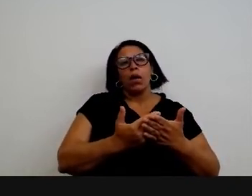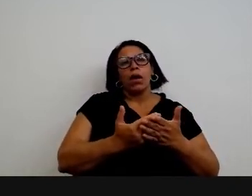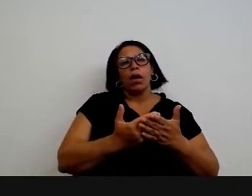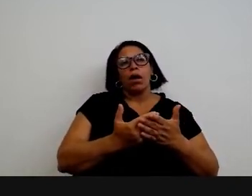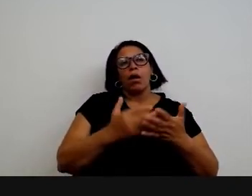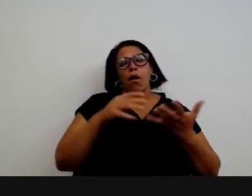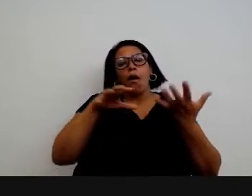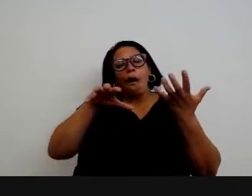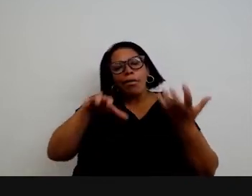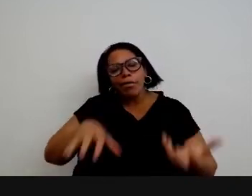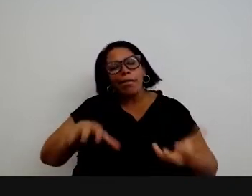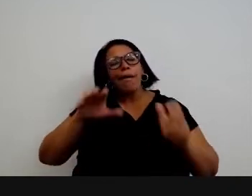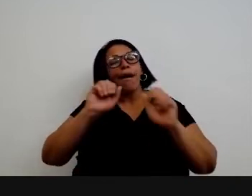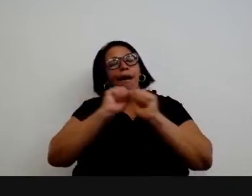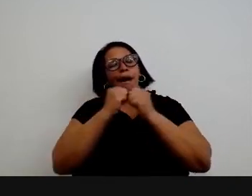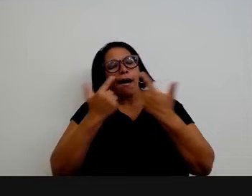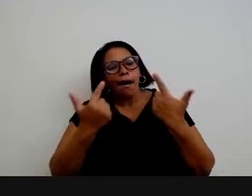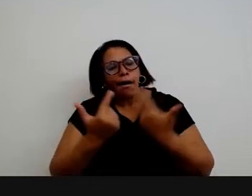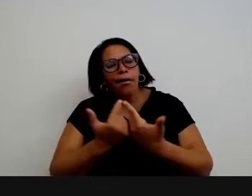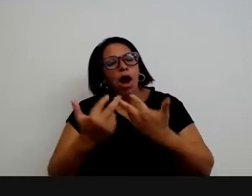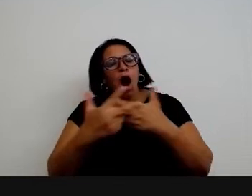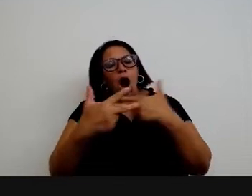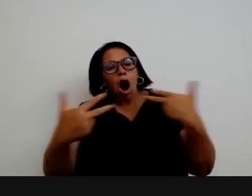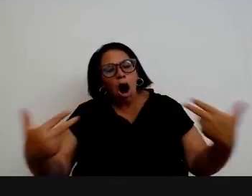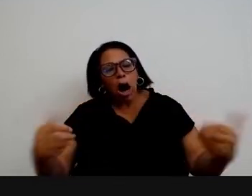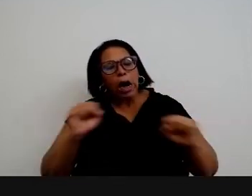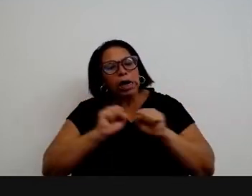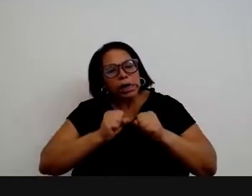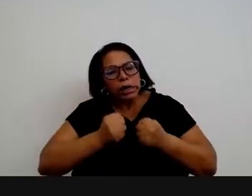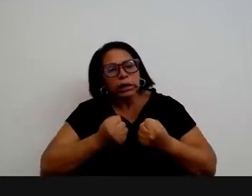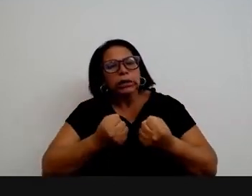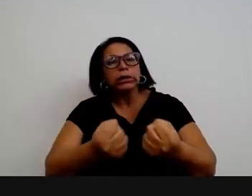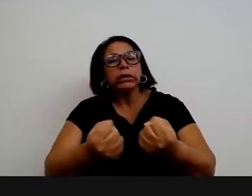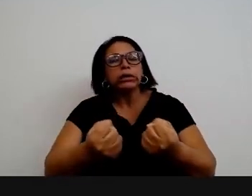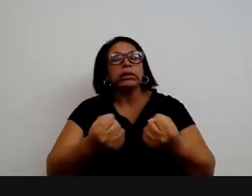vez mais empenhados nessa construção